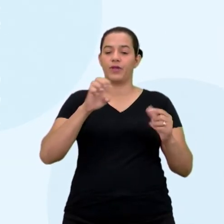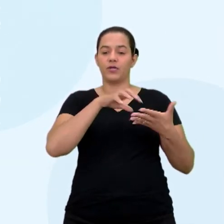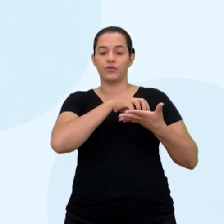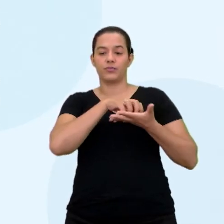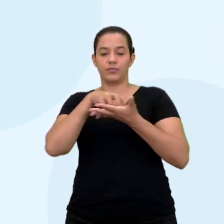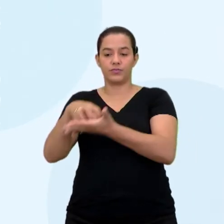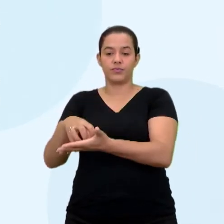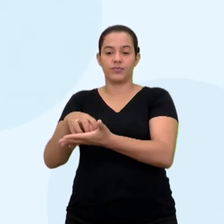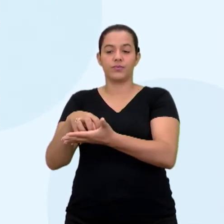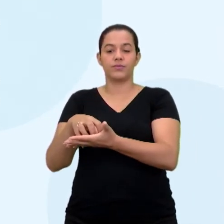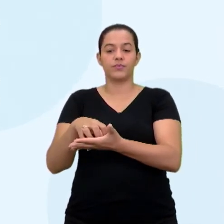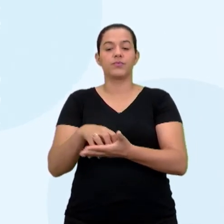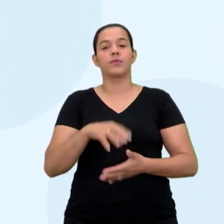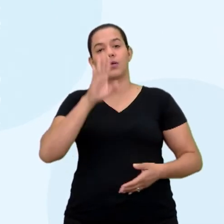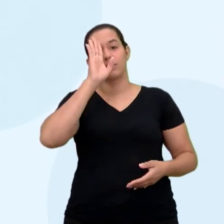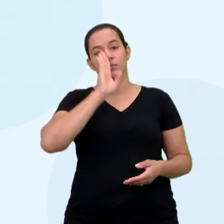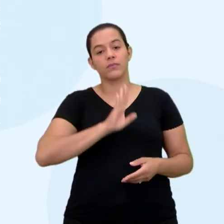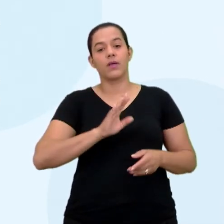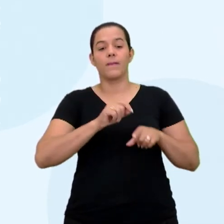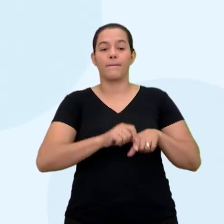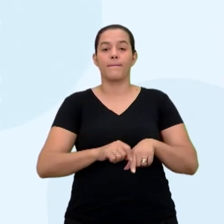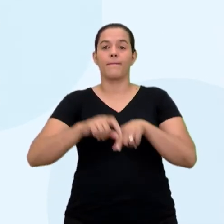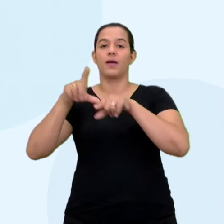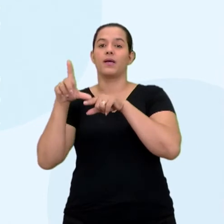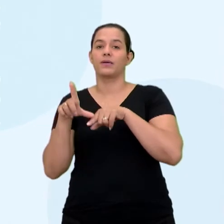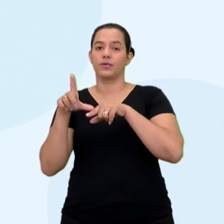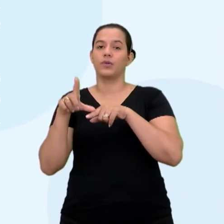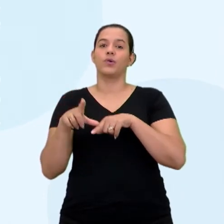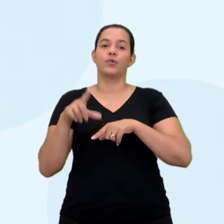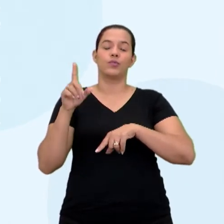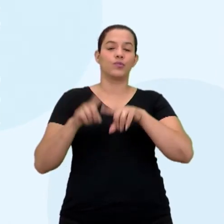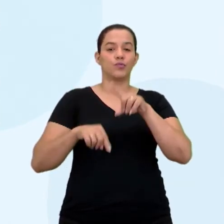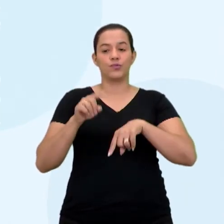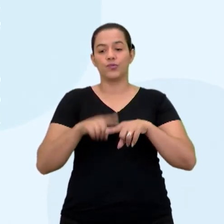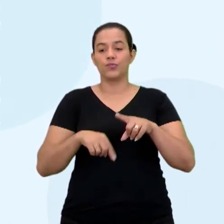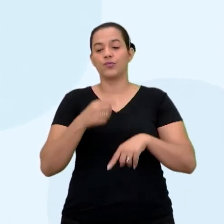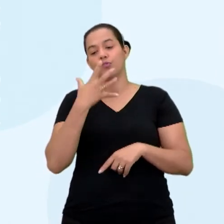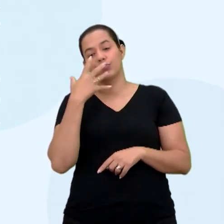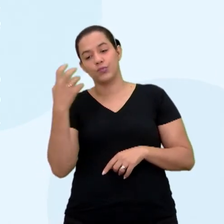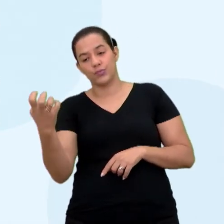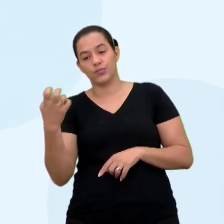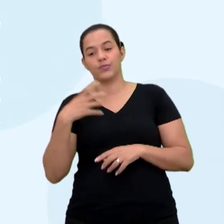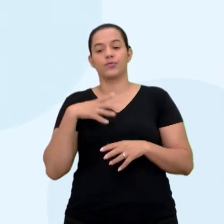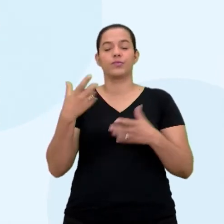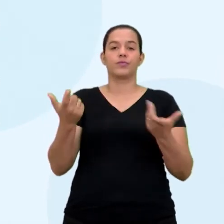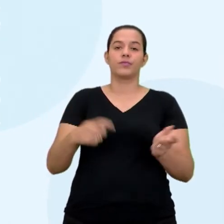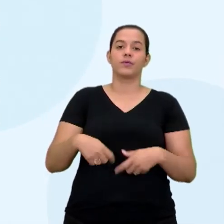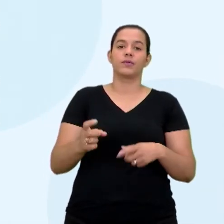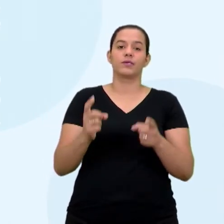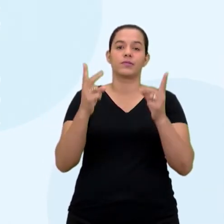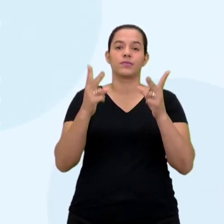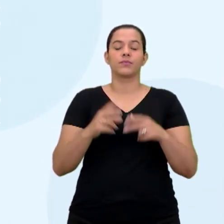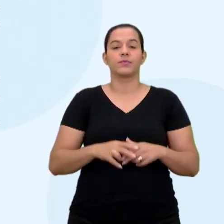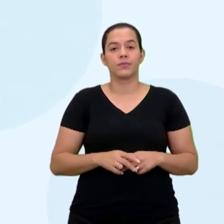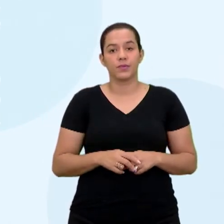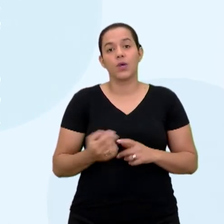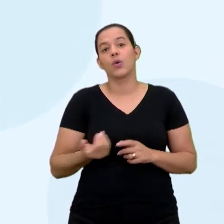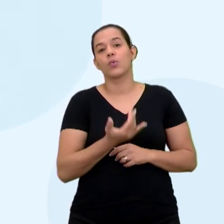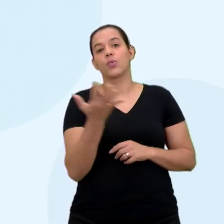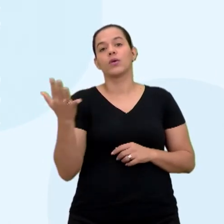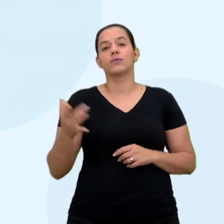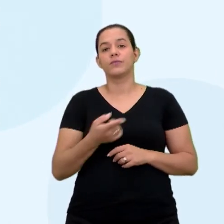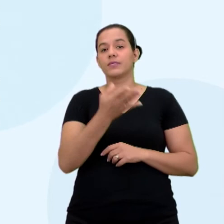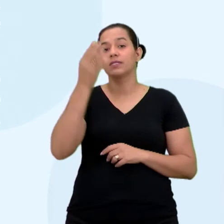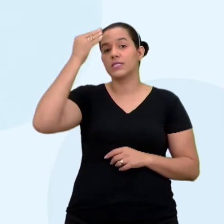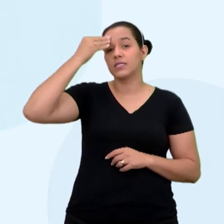famoso frete grátis, né? Maior será o interesse do consumidor e consequente venda do produto. Quantos de vocês já